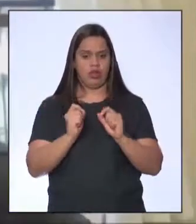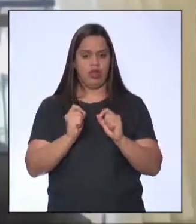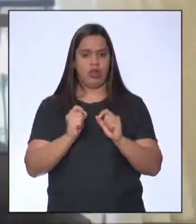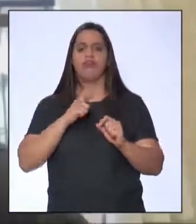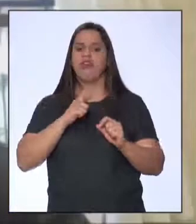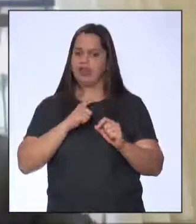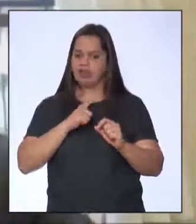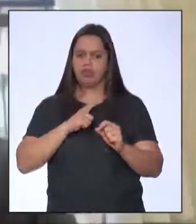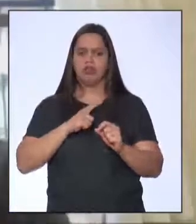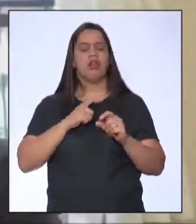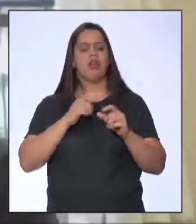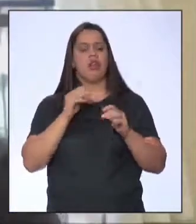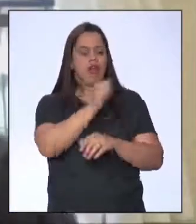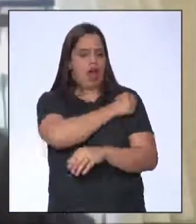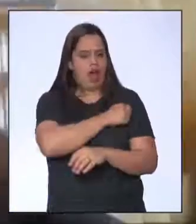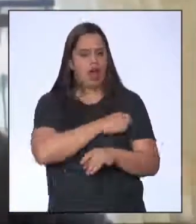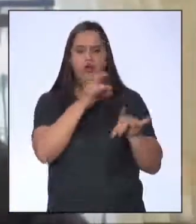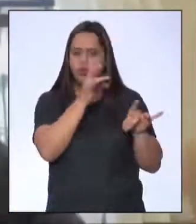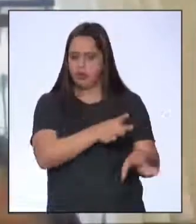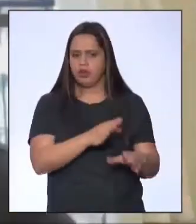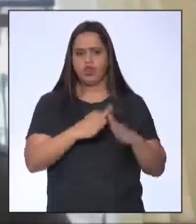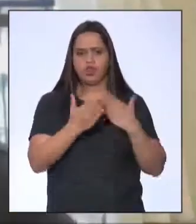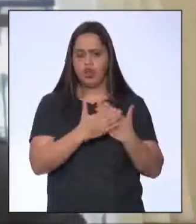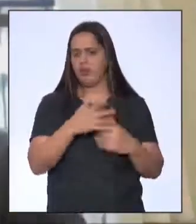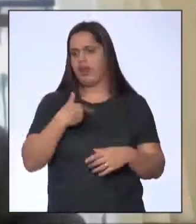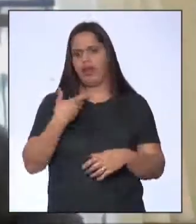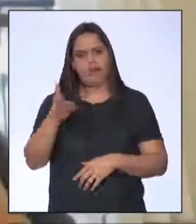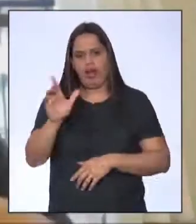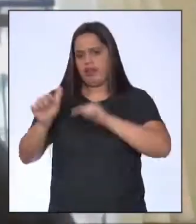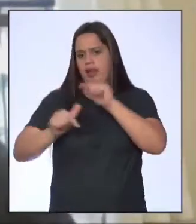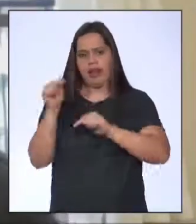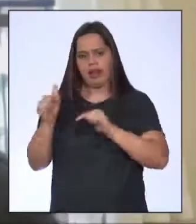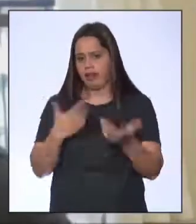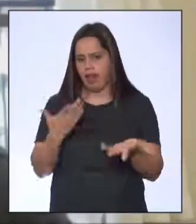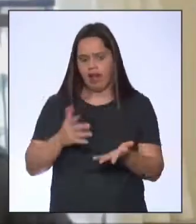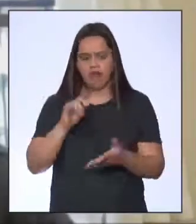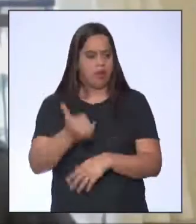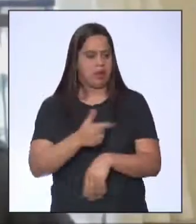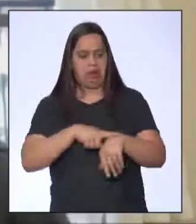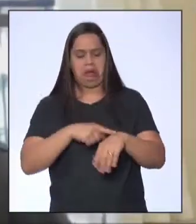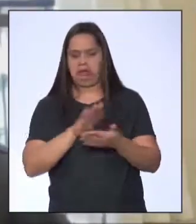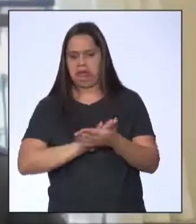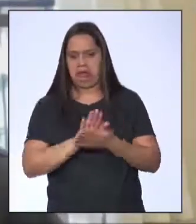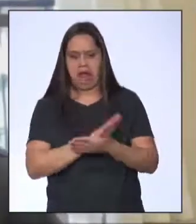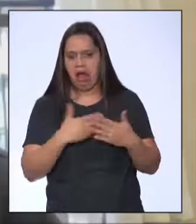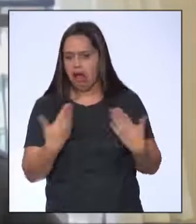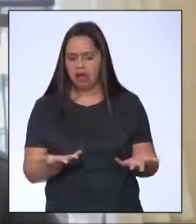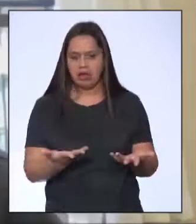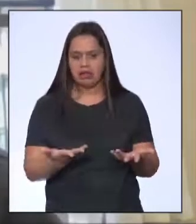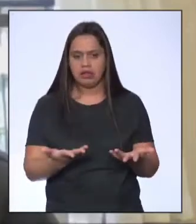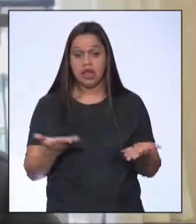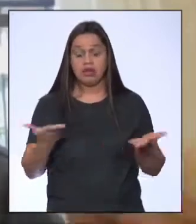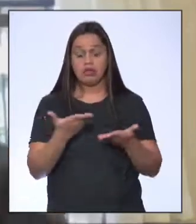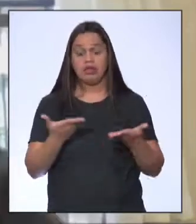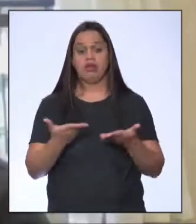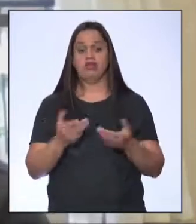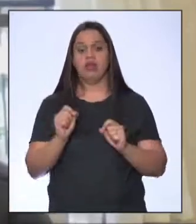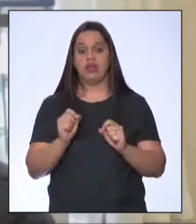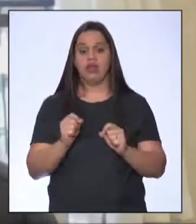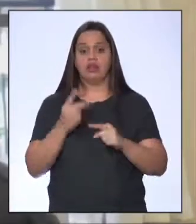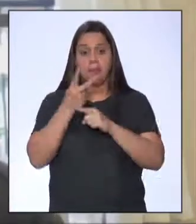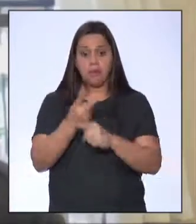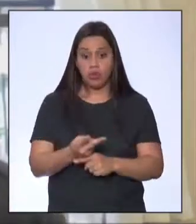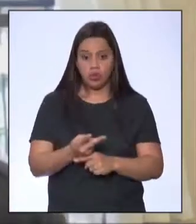evasão escolar, vão sair porque vão trabalhar, vão aproveitar que não estão fazendo nada. E essa busca ativa também tem que ser feita